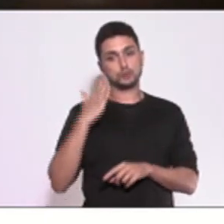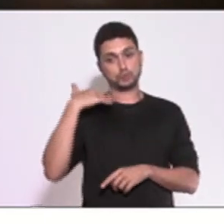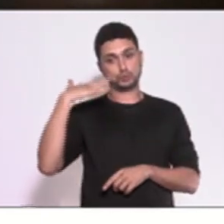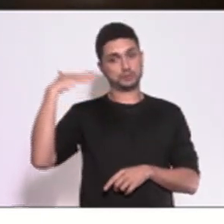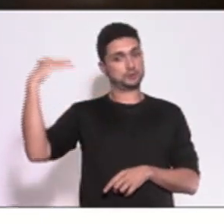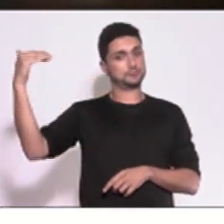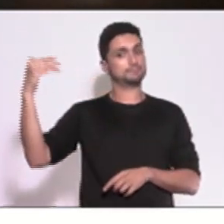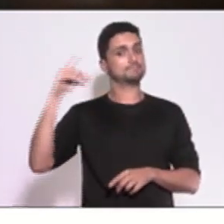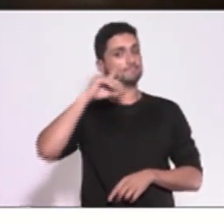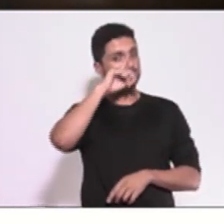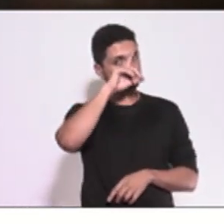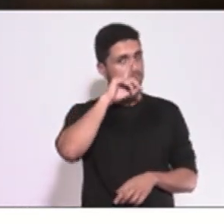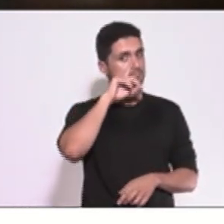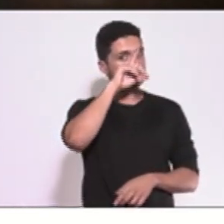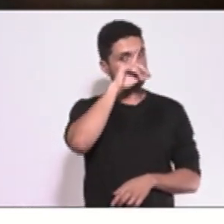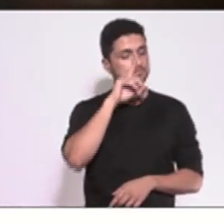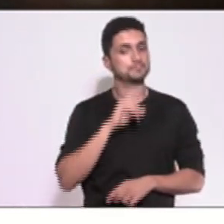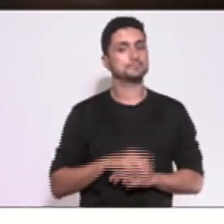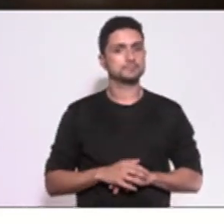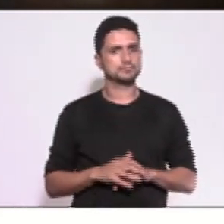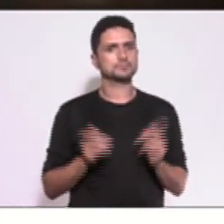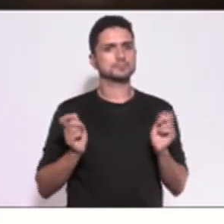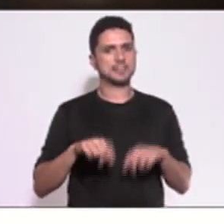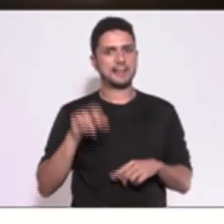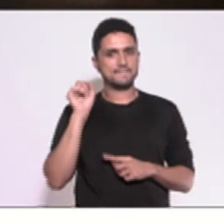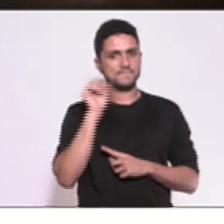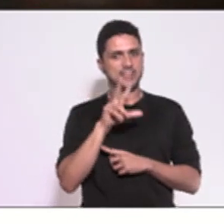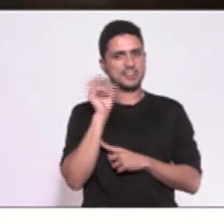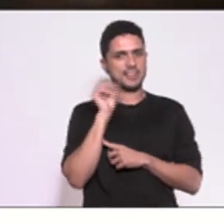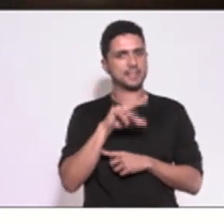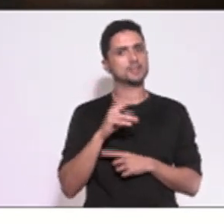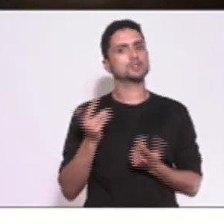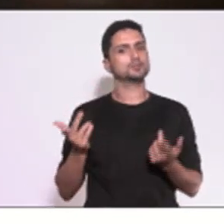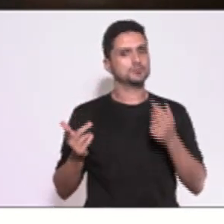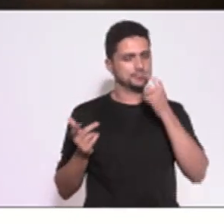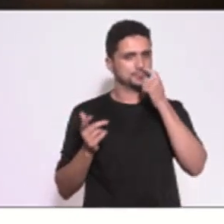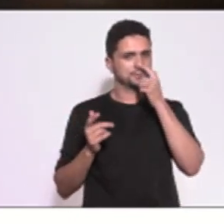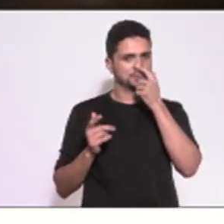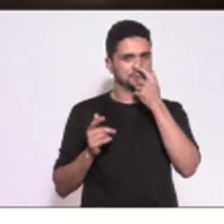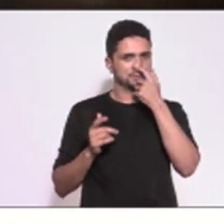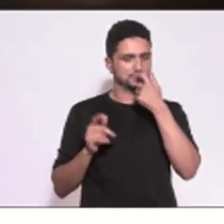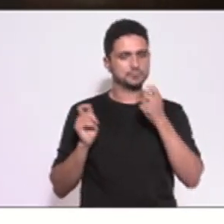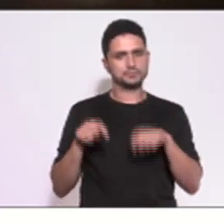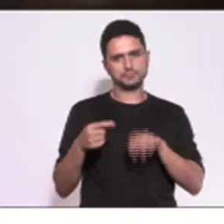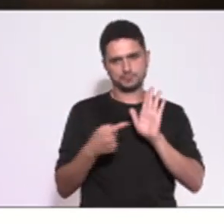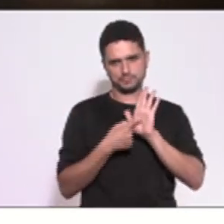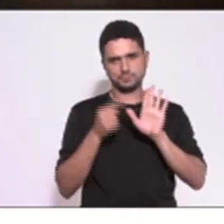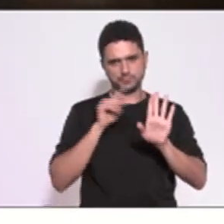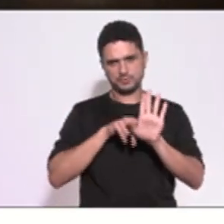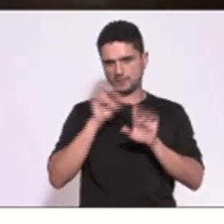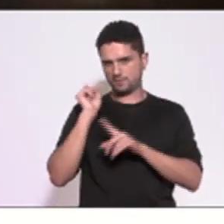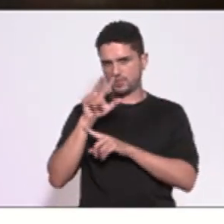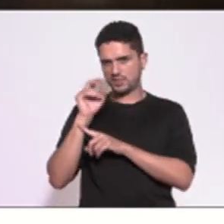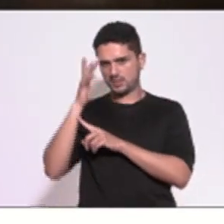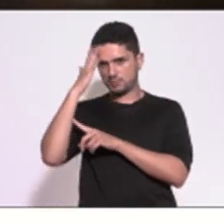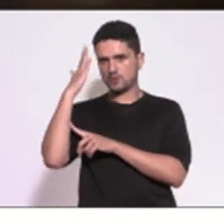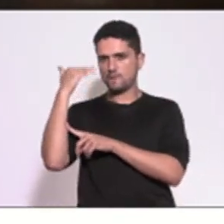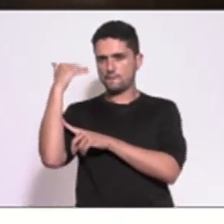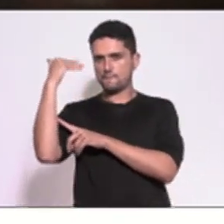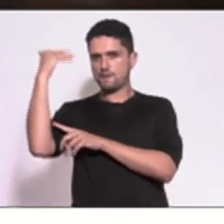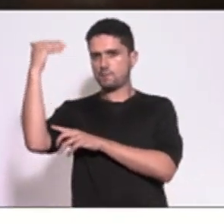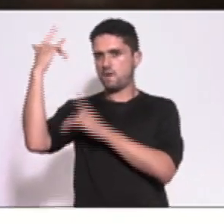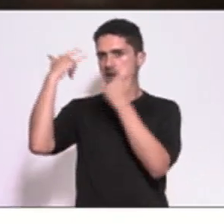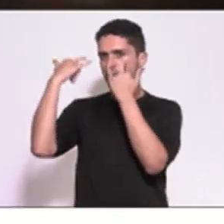se transformar num veneno perigoso, de intoxicar a tal ponto a pessoa que